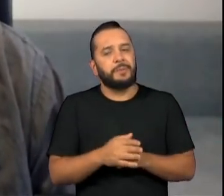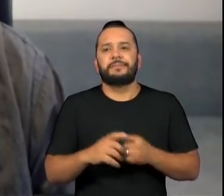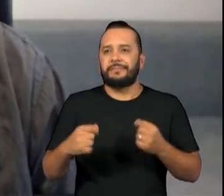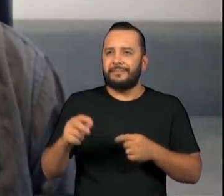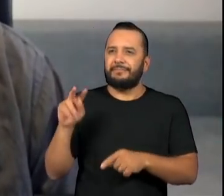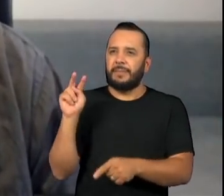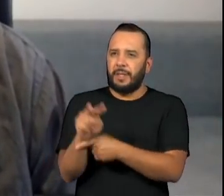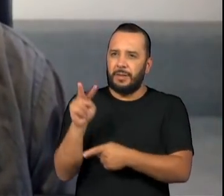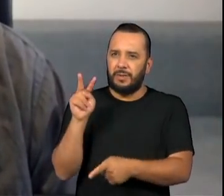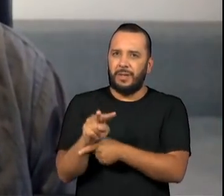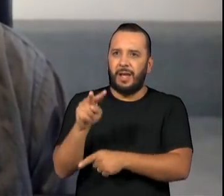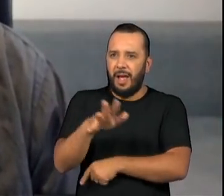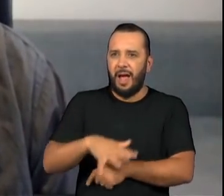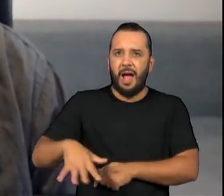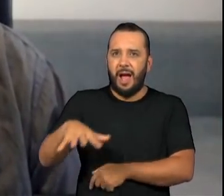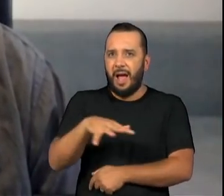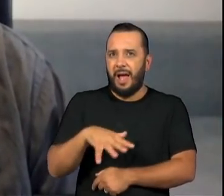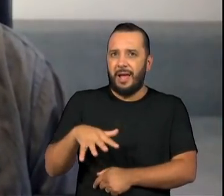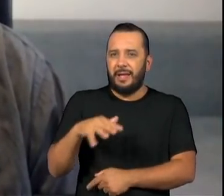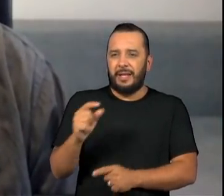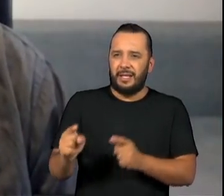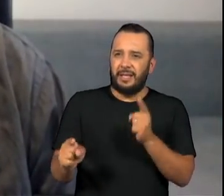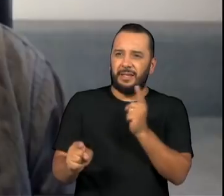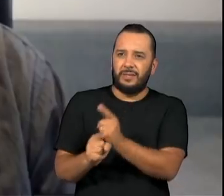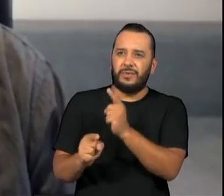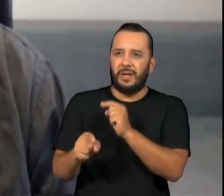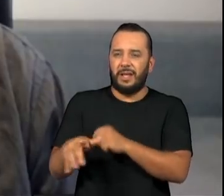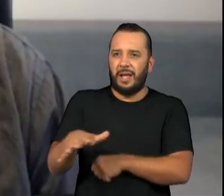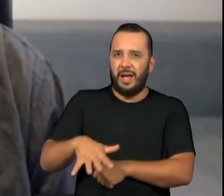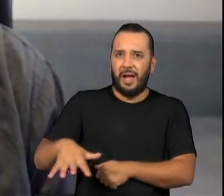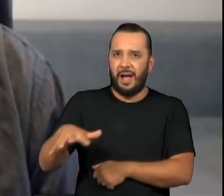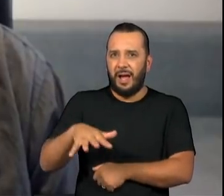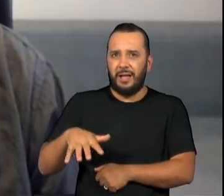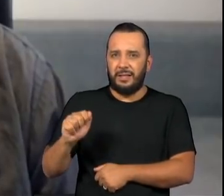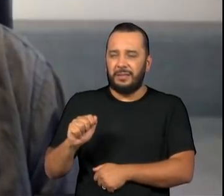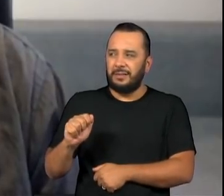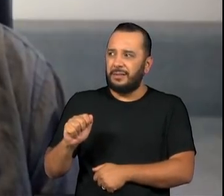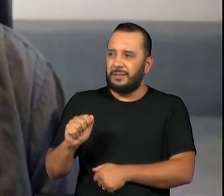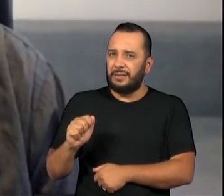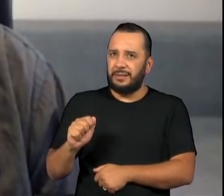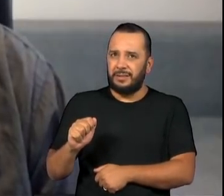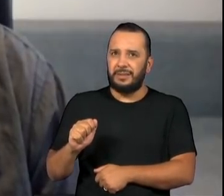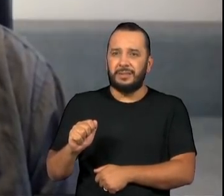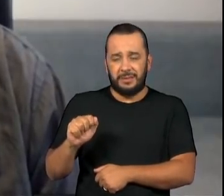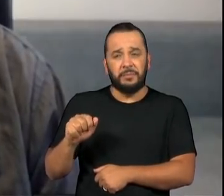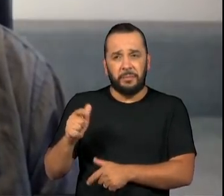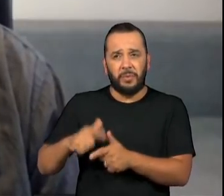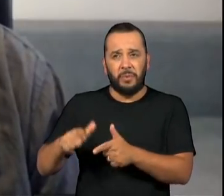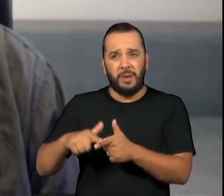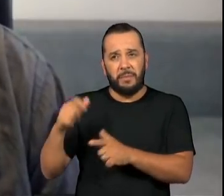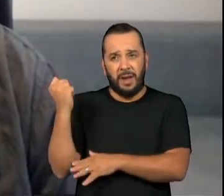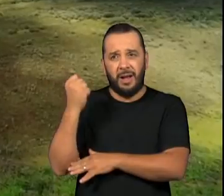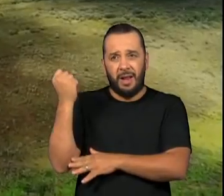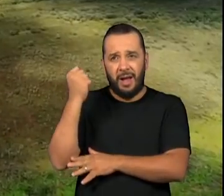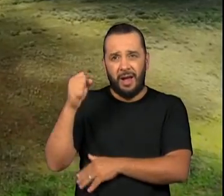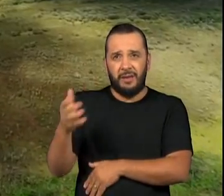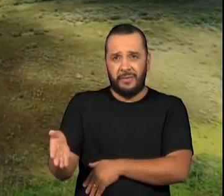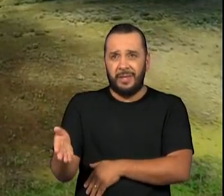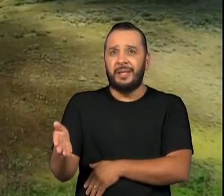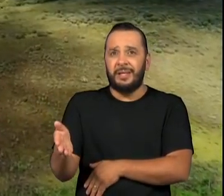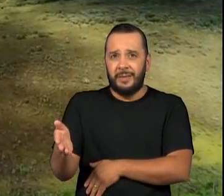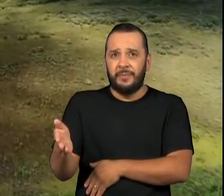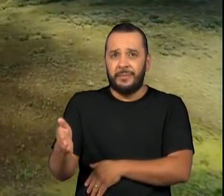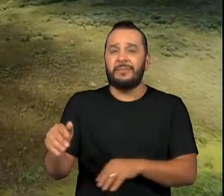Monitorar as áreas identificadas com extrema gravidade de suscetibilidade e